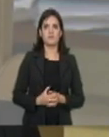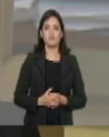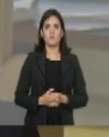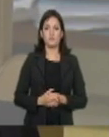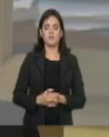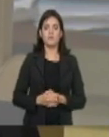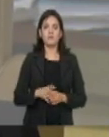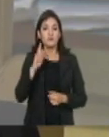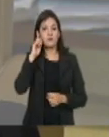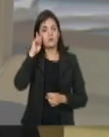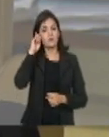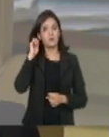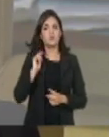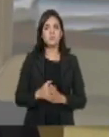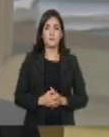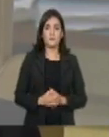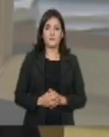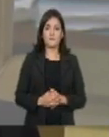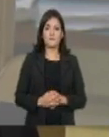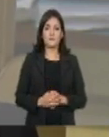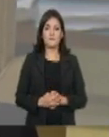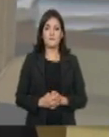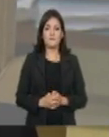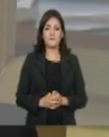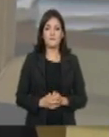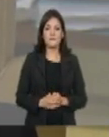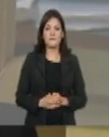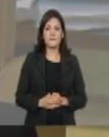chefe do GAECO do Paraná também